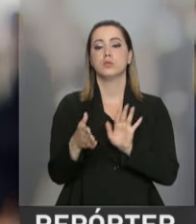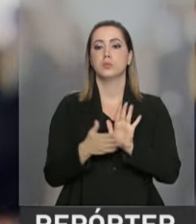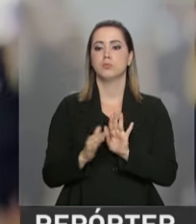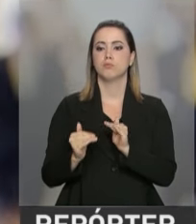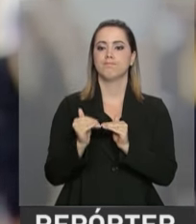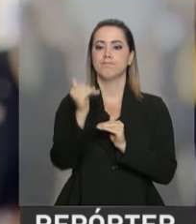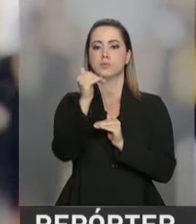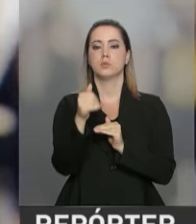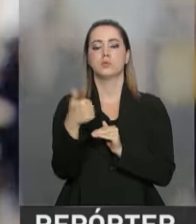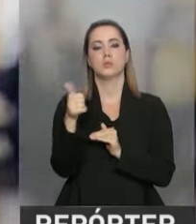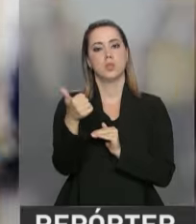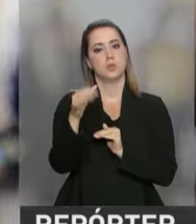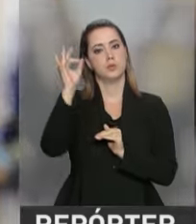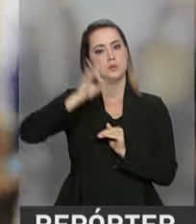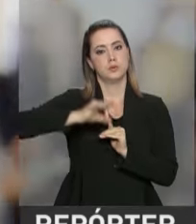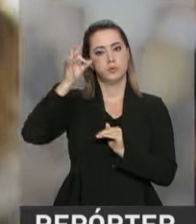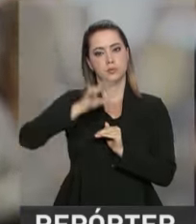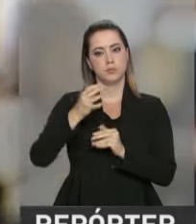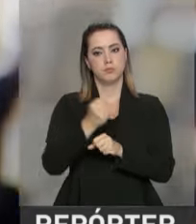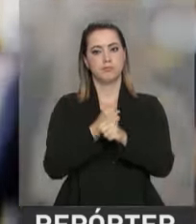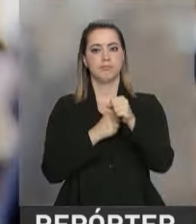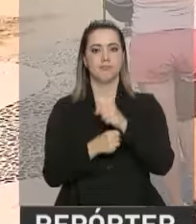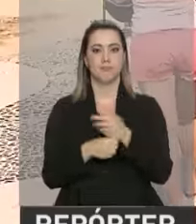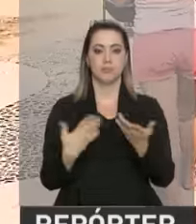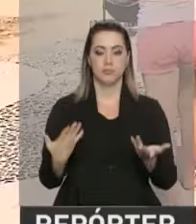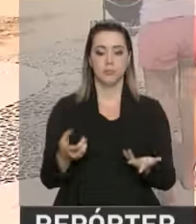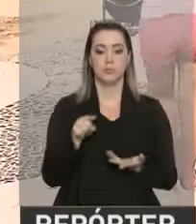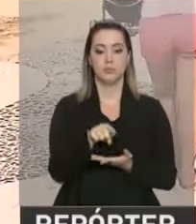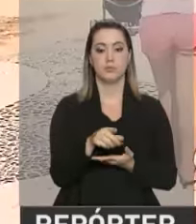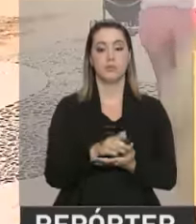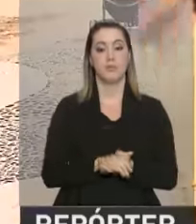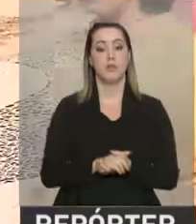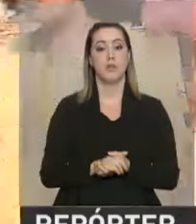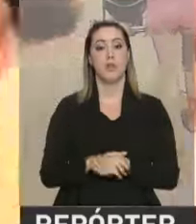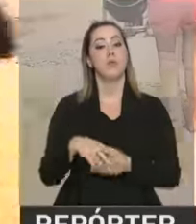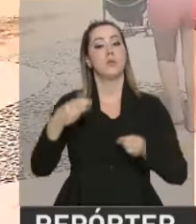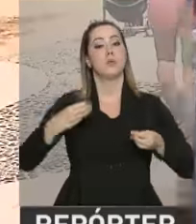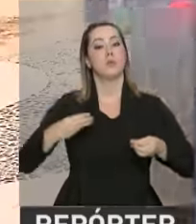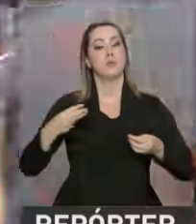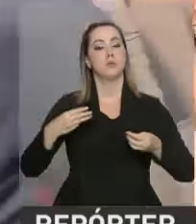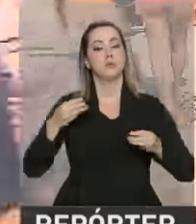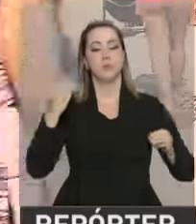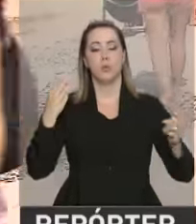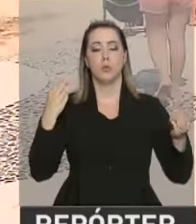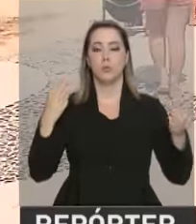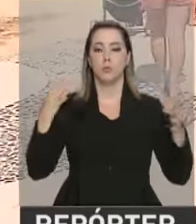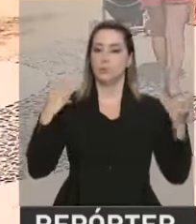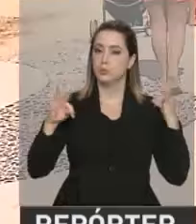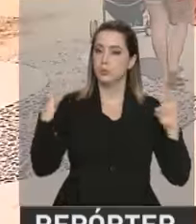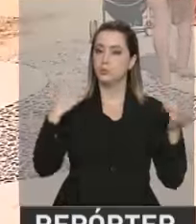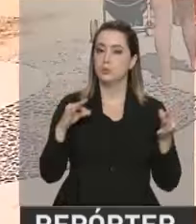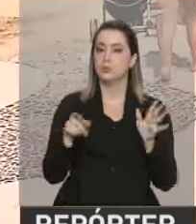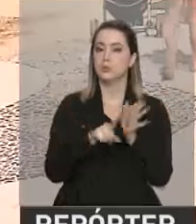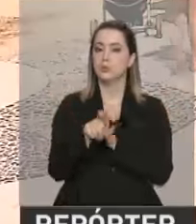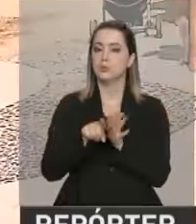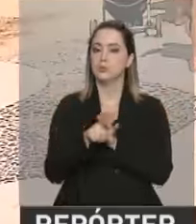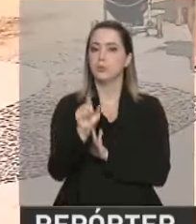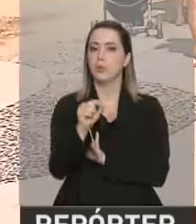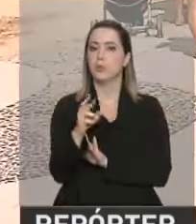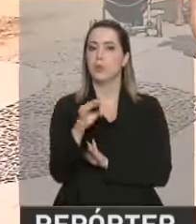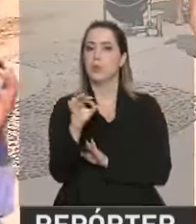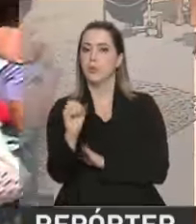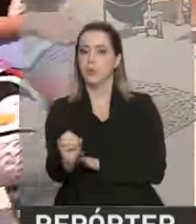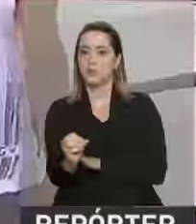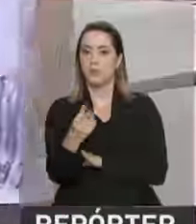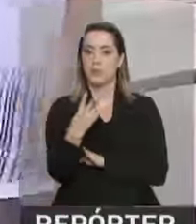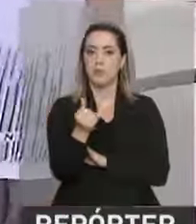cerca de 11% em relação à Temporada passada segundo a embratur o interesse em visitar o Brasil se deve a Rio